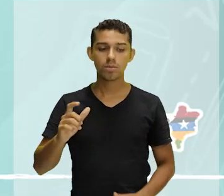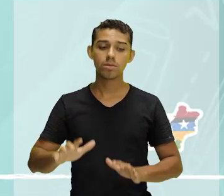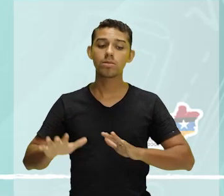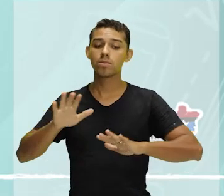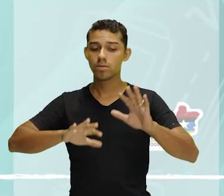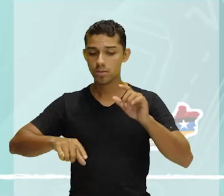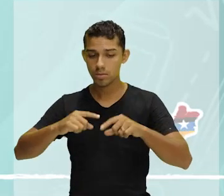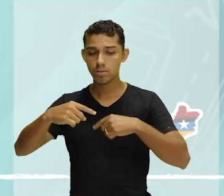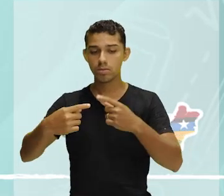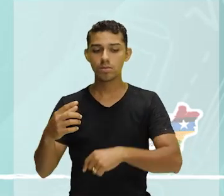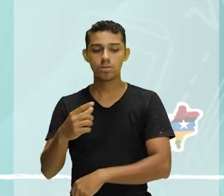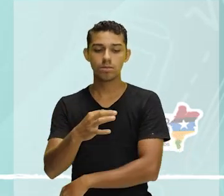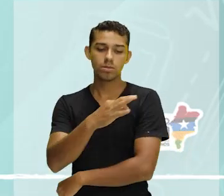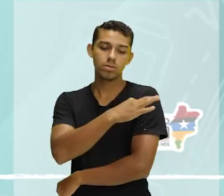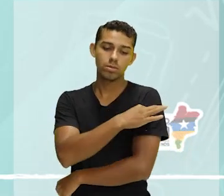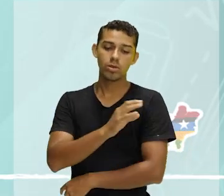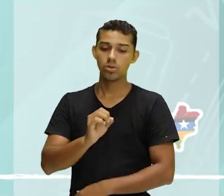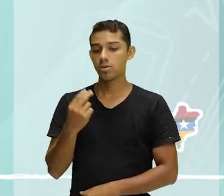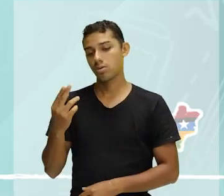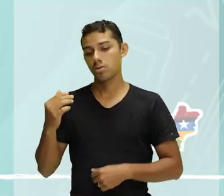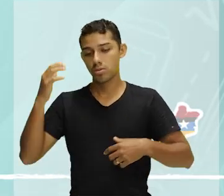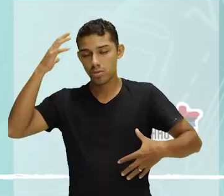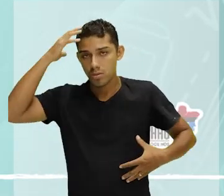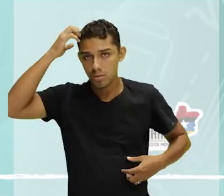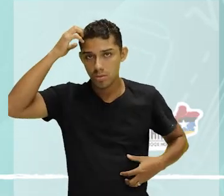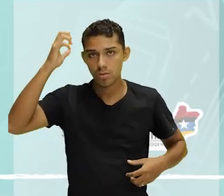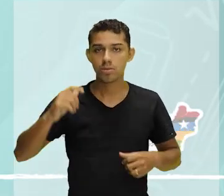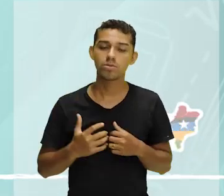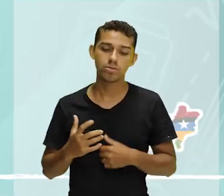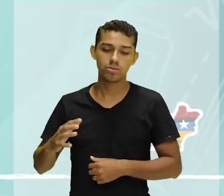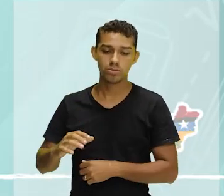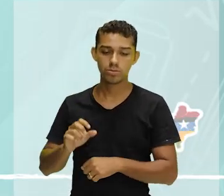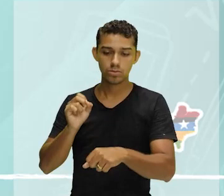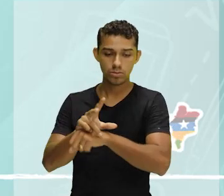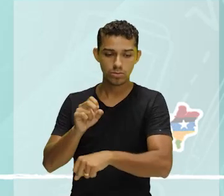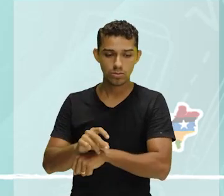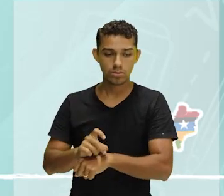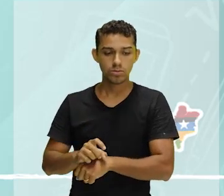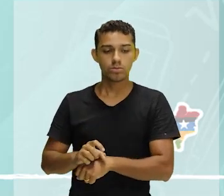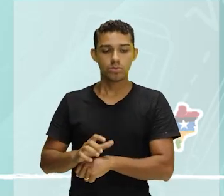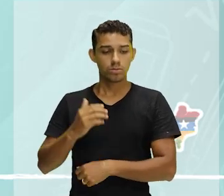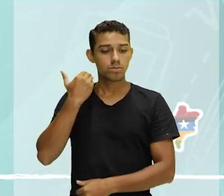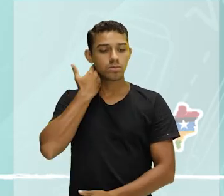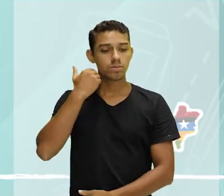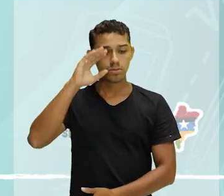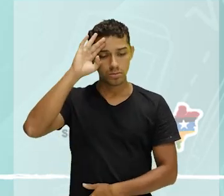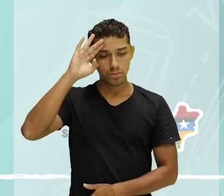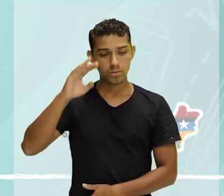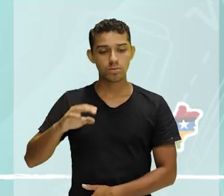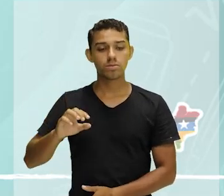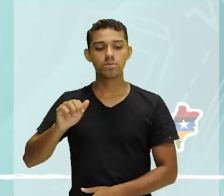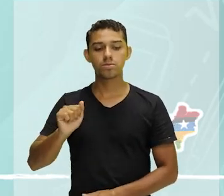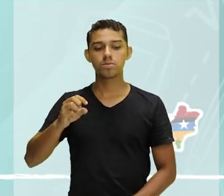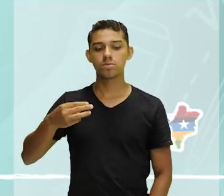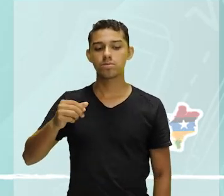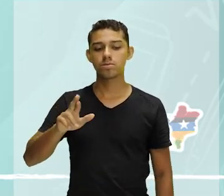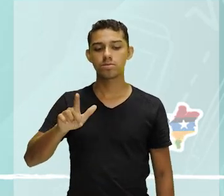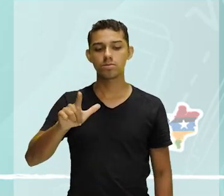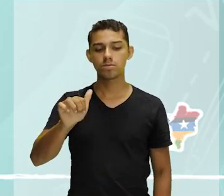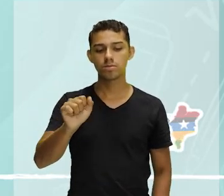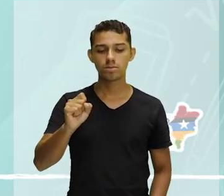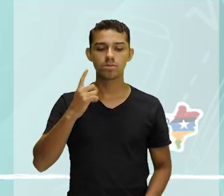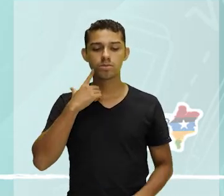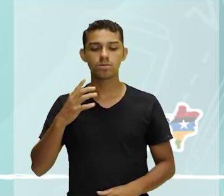seres humanos ou macacos, os vírus da febre amarela concentrados nas glândulas salivares das fêmeas, e